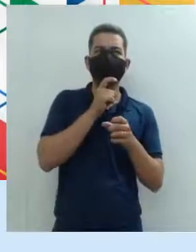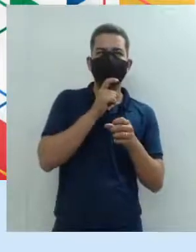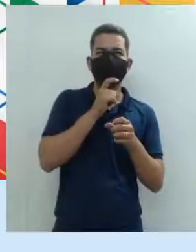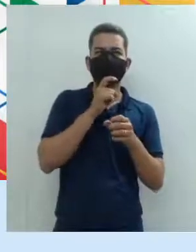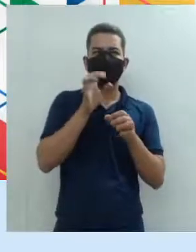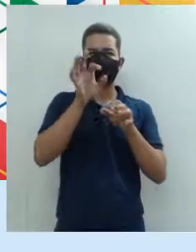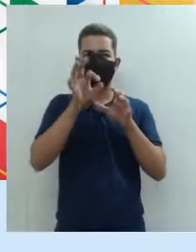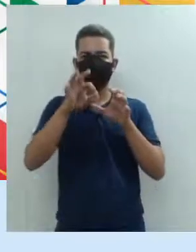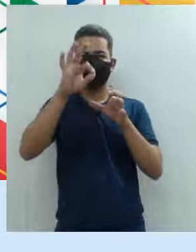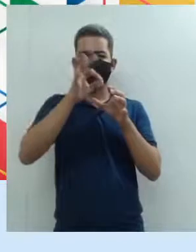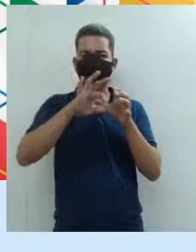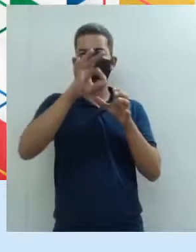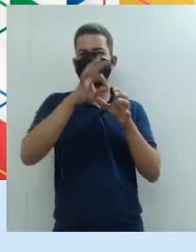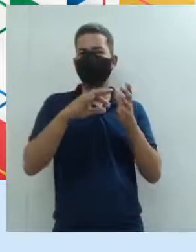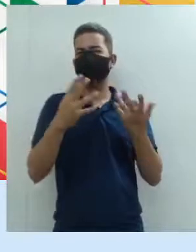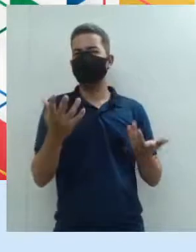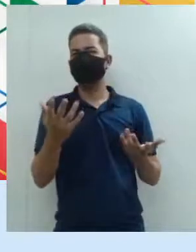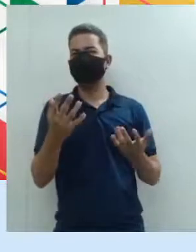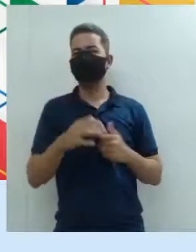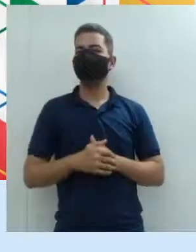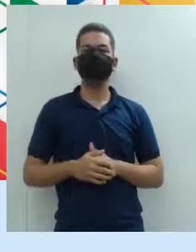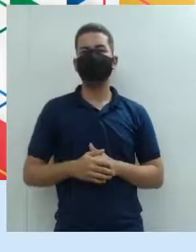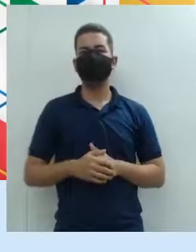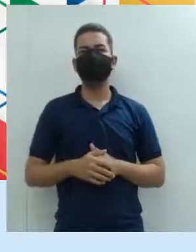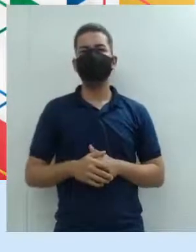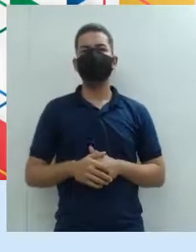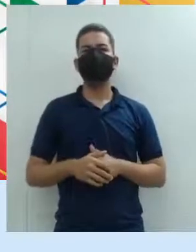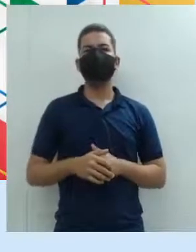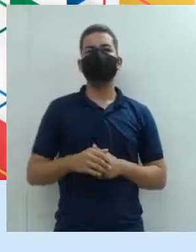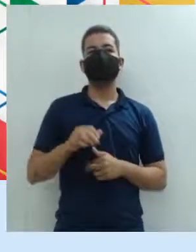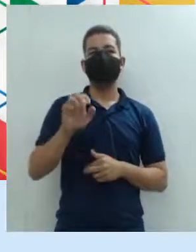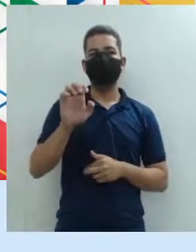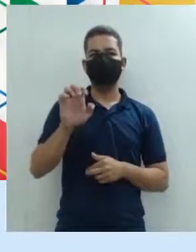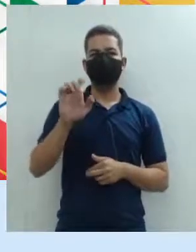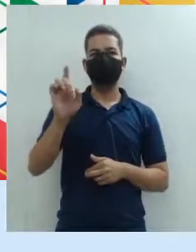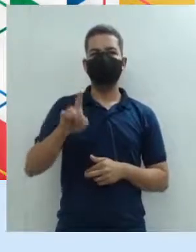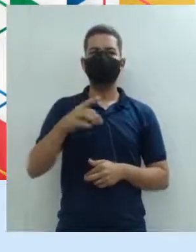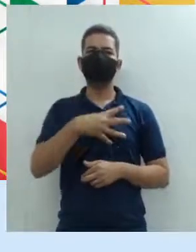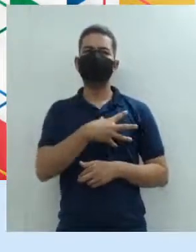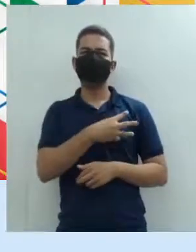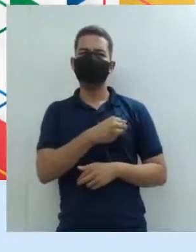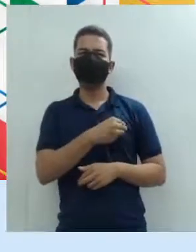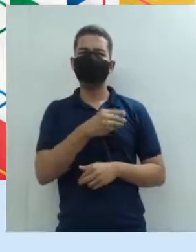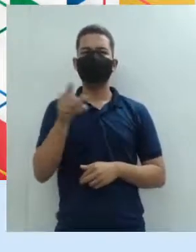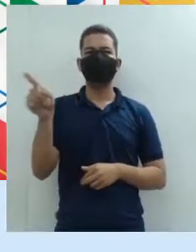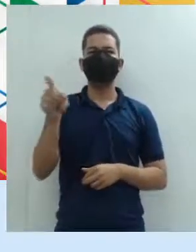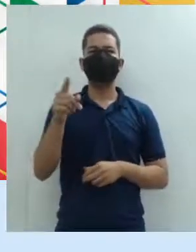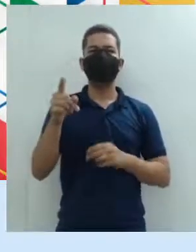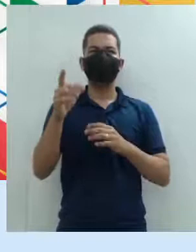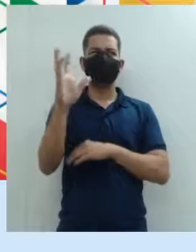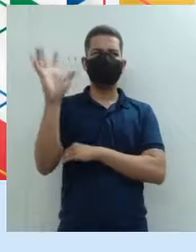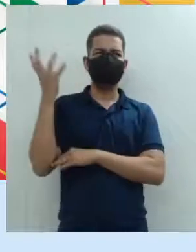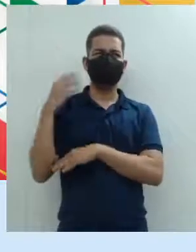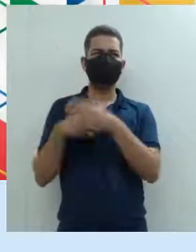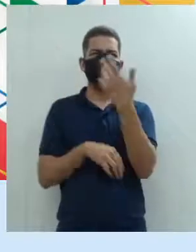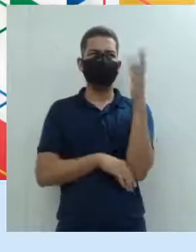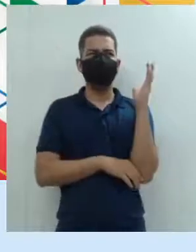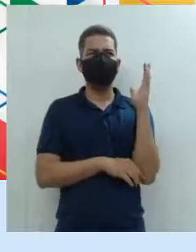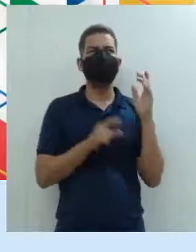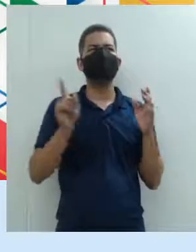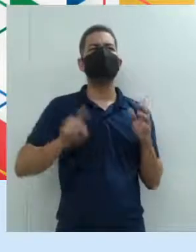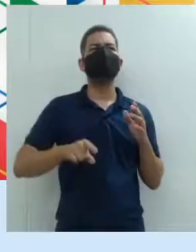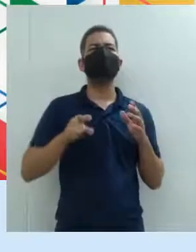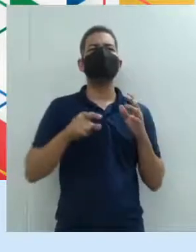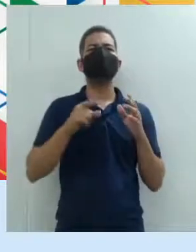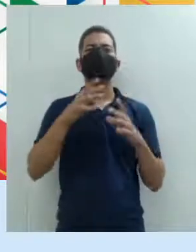na outra questão que tem uma alternativa parecida. E de um mamífero para o meio ambiente. de um mamífero para o meio ambiente. Quando ele fala isso, ele está dizendo